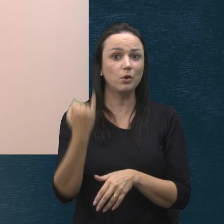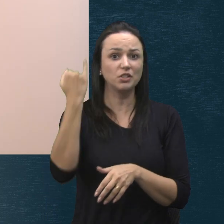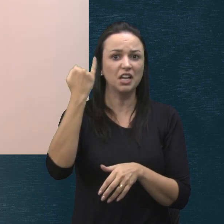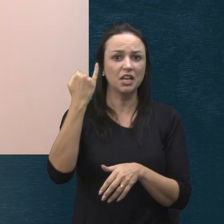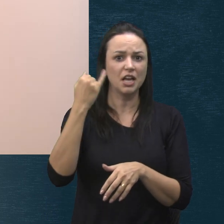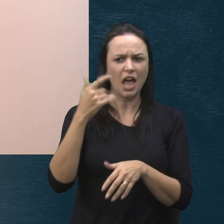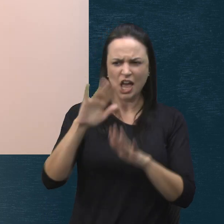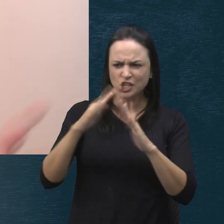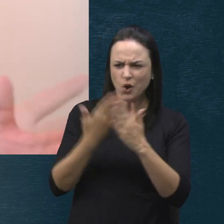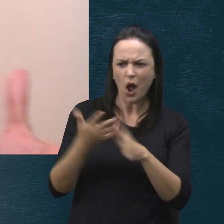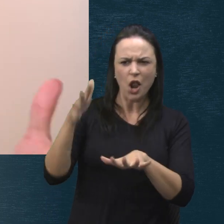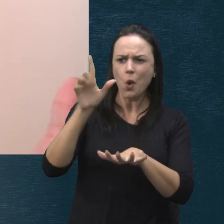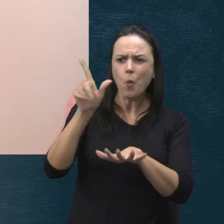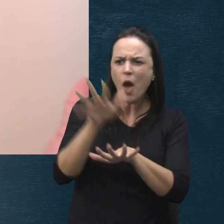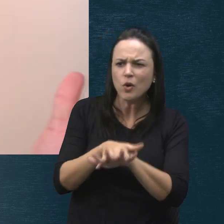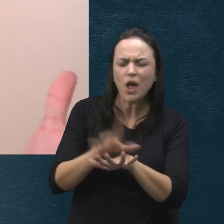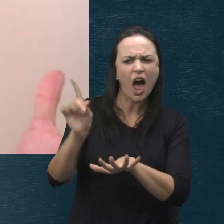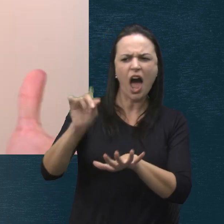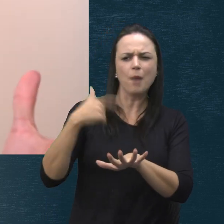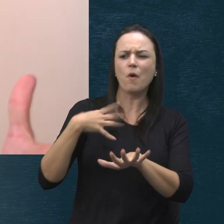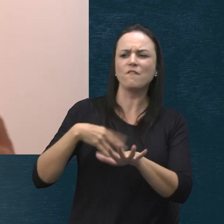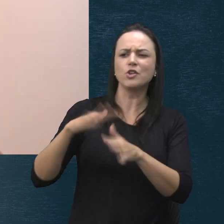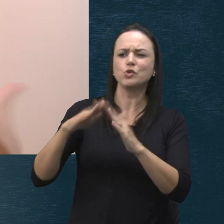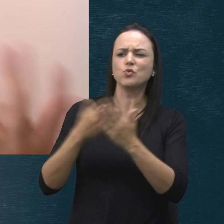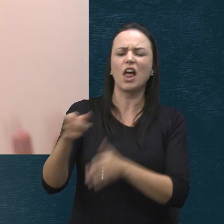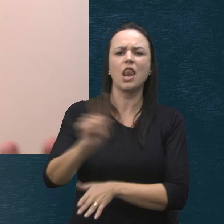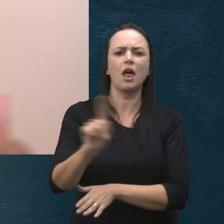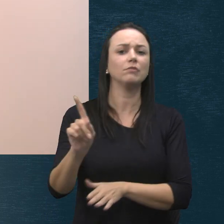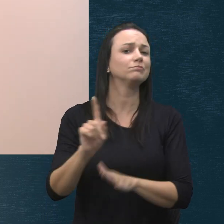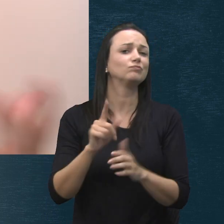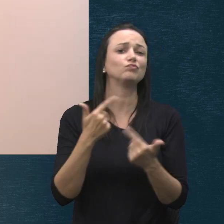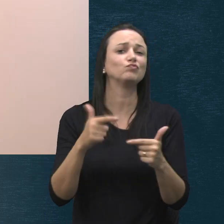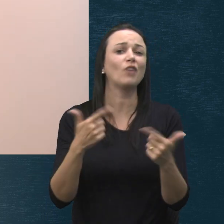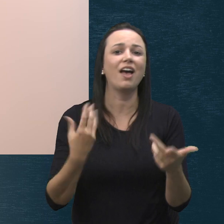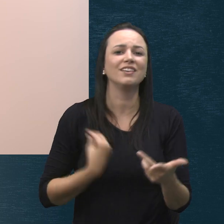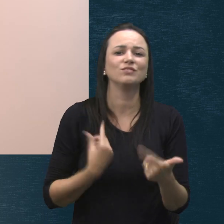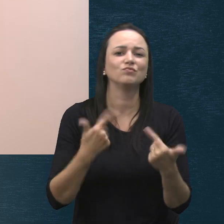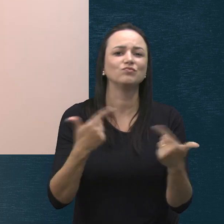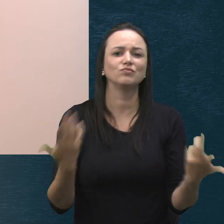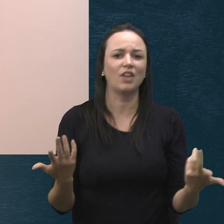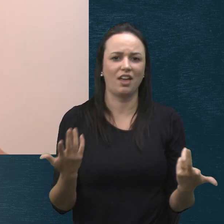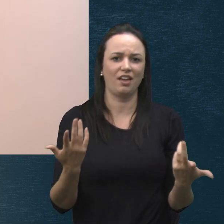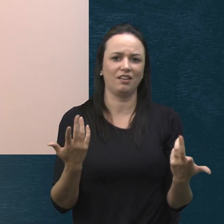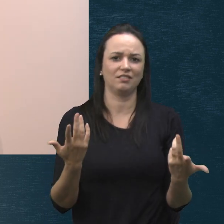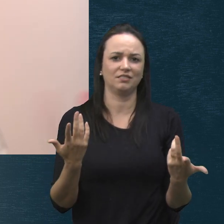é inclusiva, eu vou tirar meu filho de lá. Não existe isso, dizem. Não é que não existe, mas não é um fenômeno